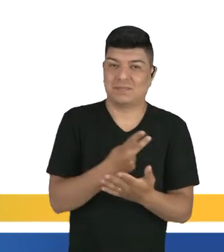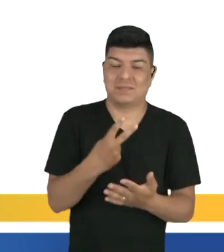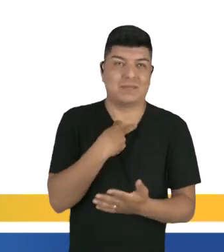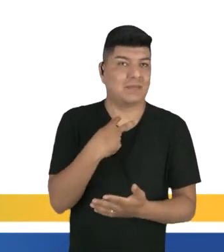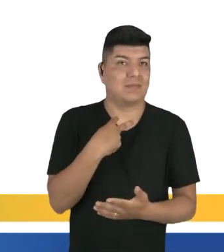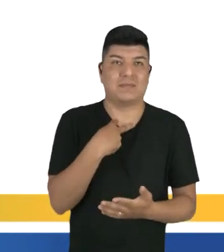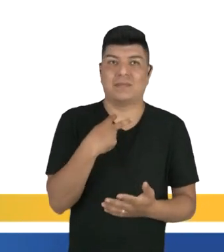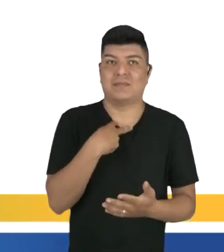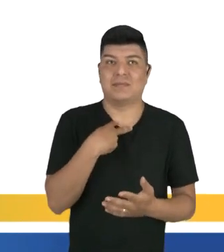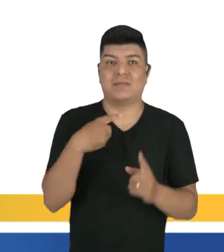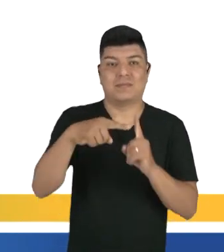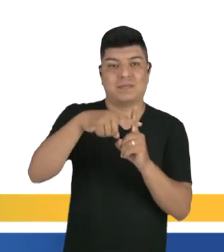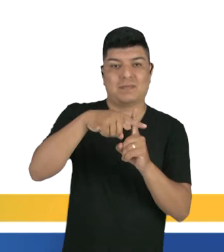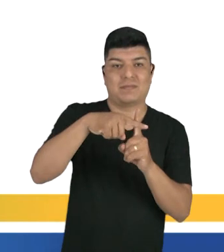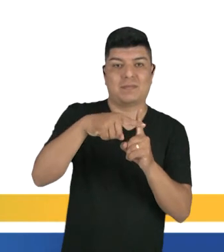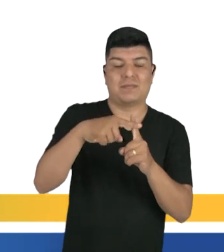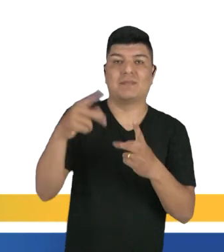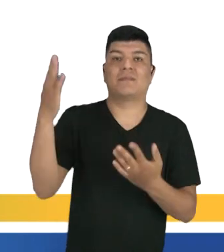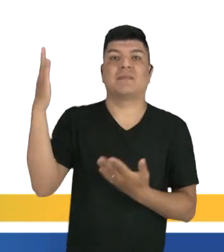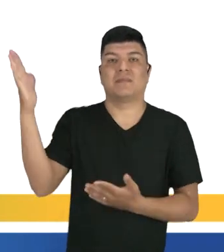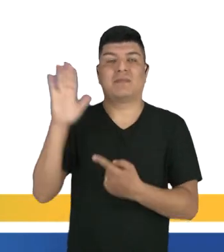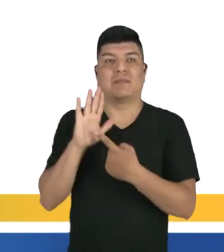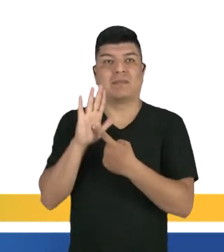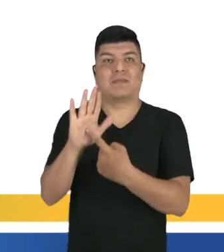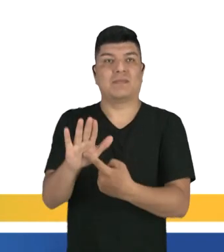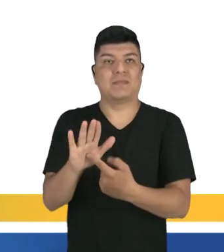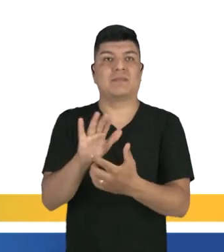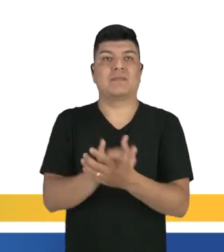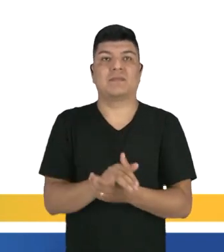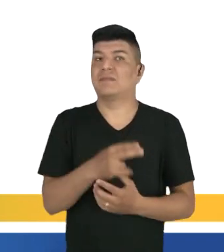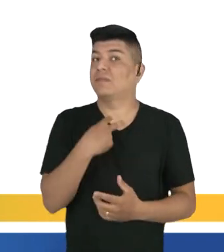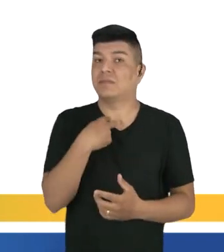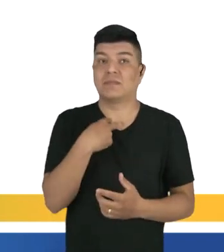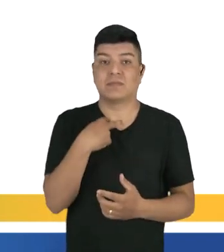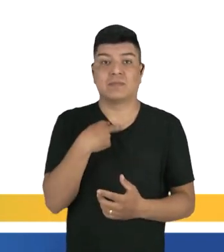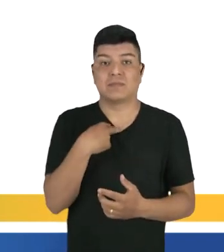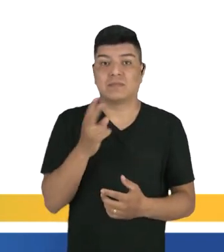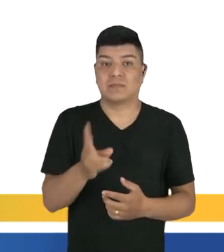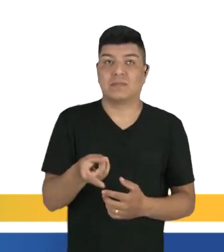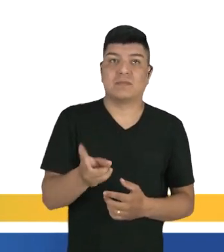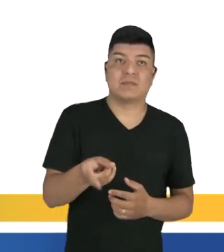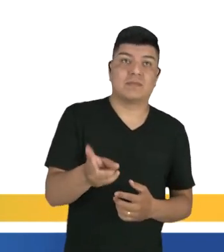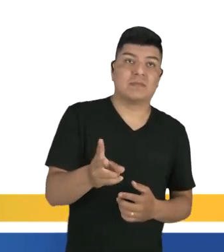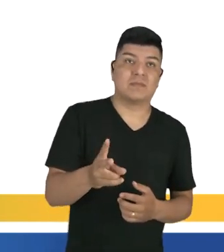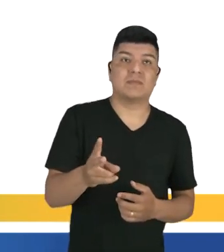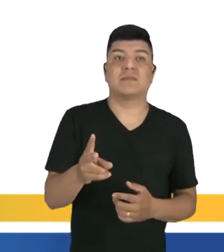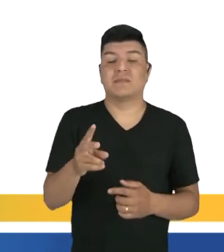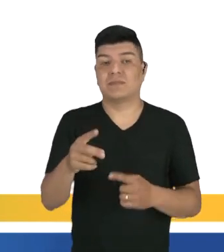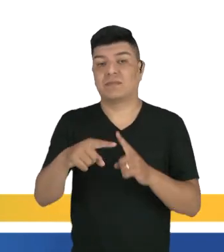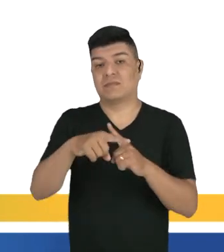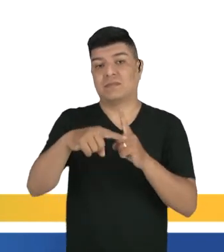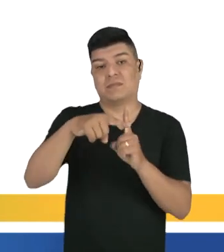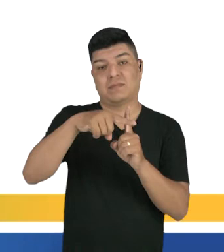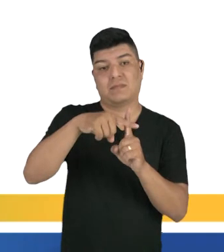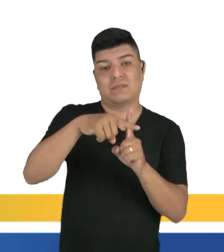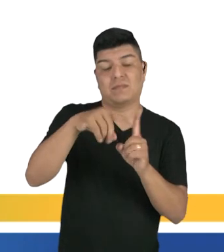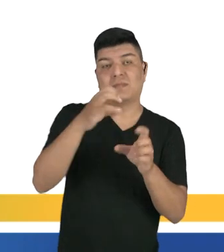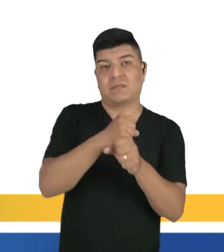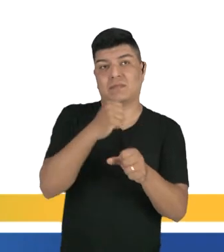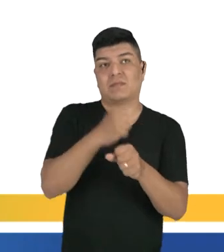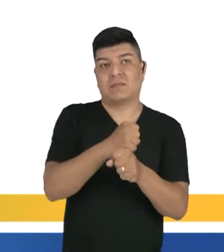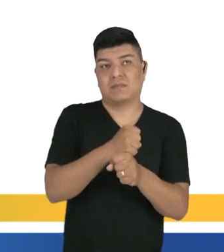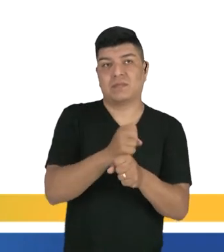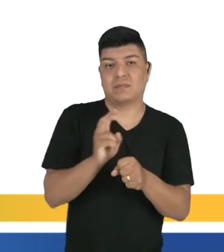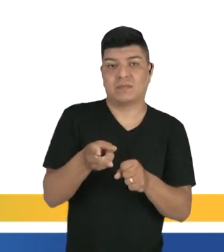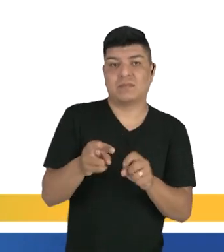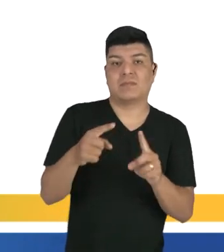eu não posso somar esses radicais da forma como foi apresentado. Eu não posso conservar os índices e somar os radicandos, porque para eu somar